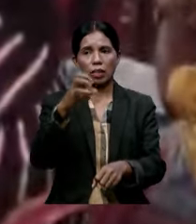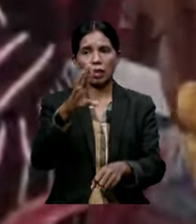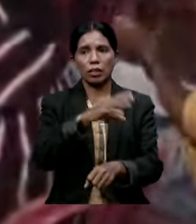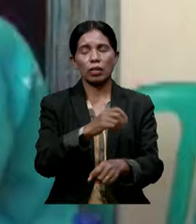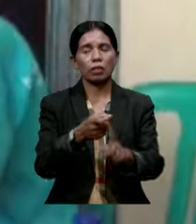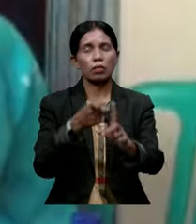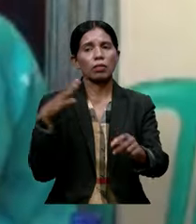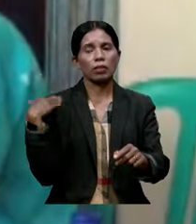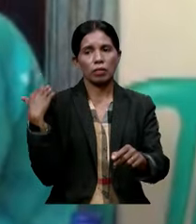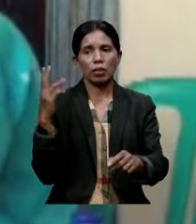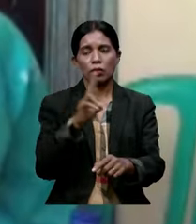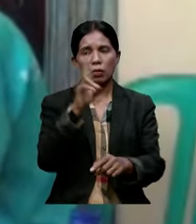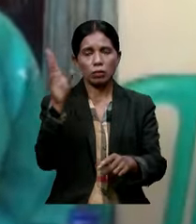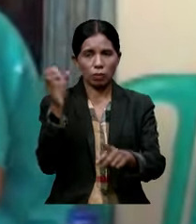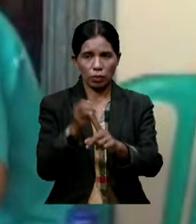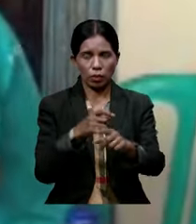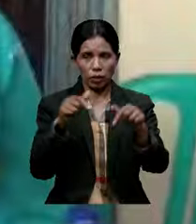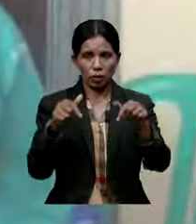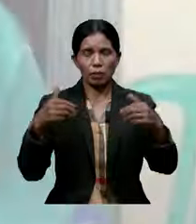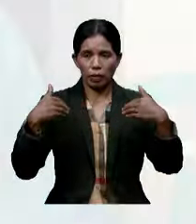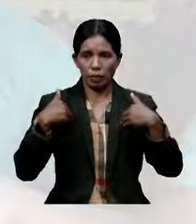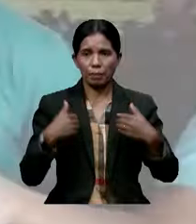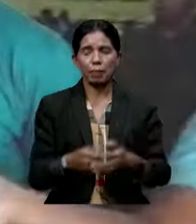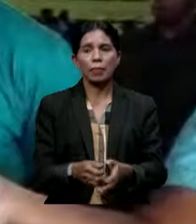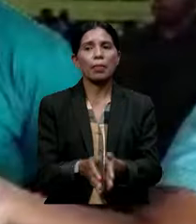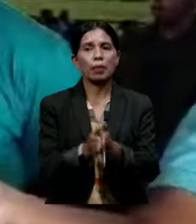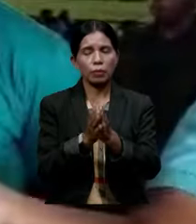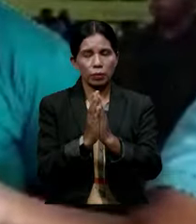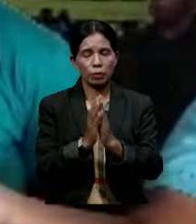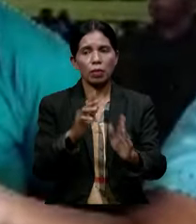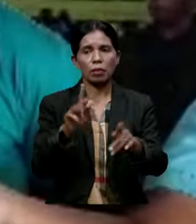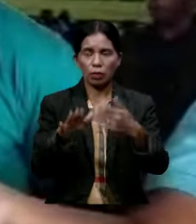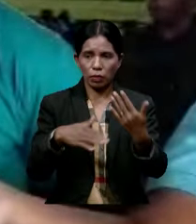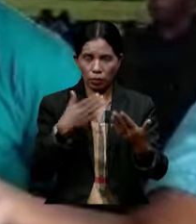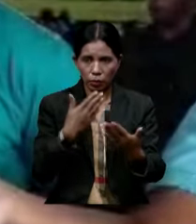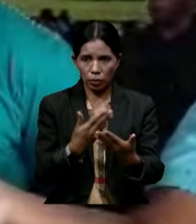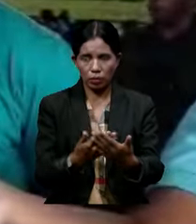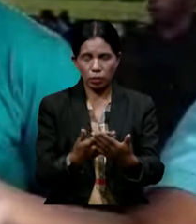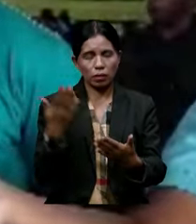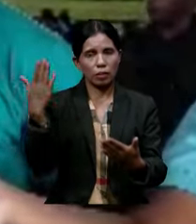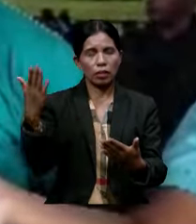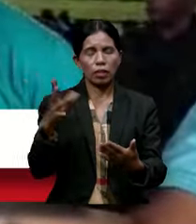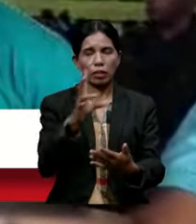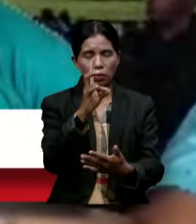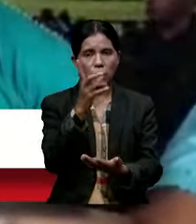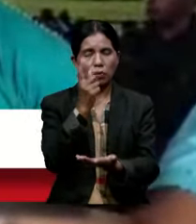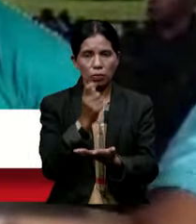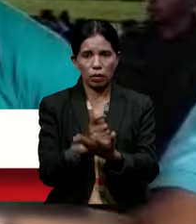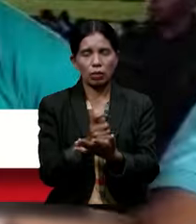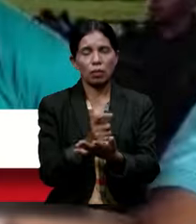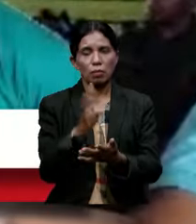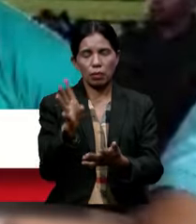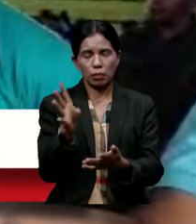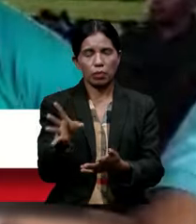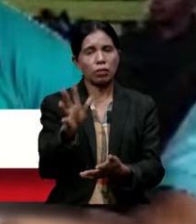Basó Vencira, aproveita a oportunidade na Bela. Russo ba candidato Sira e da IA 7045, ou